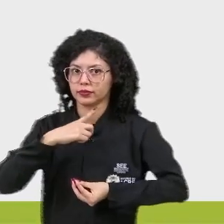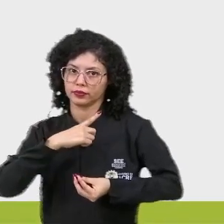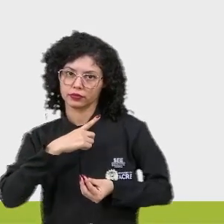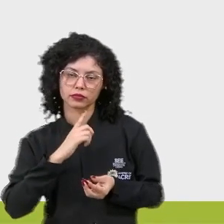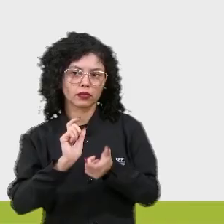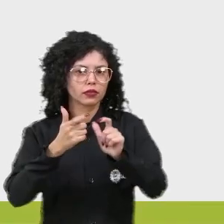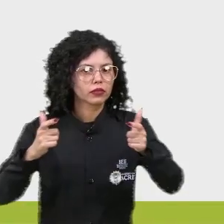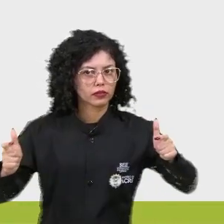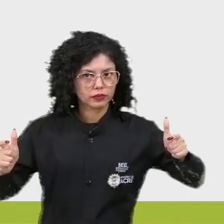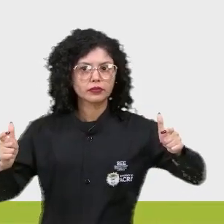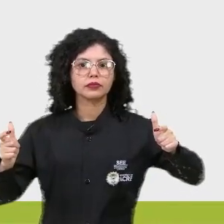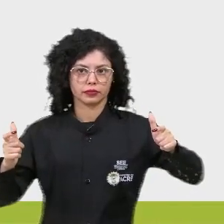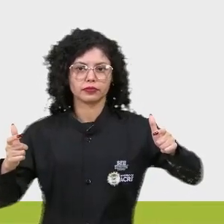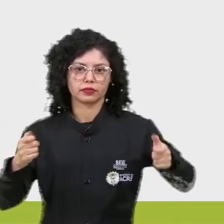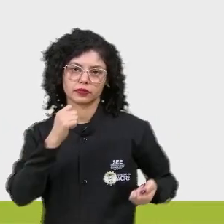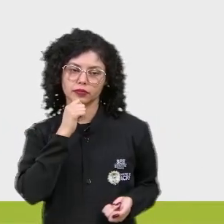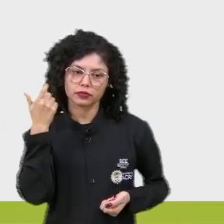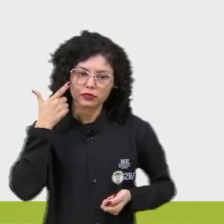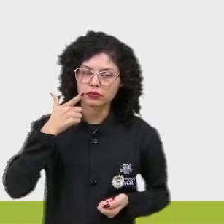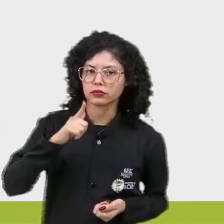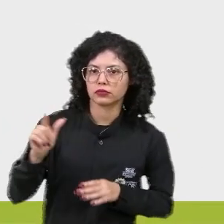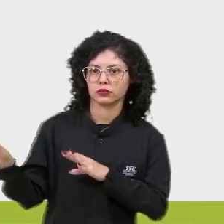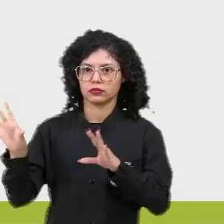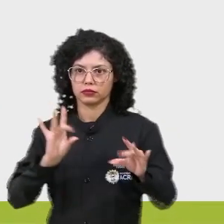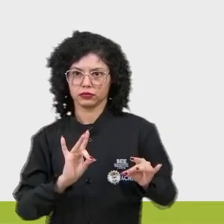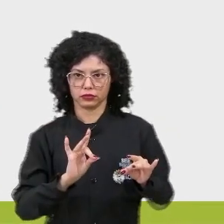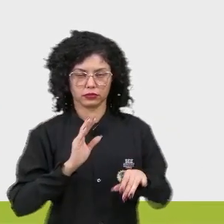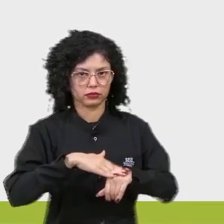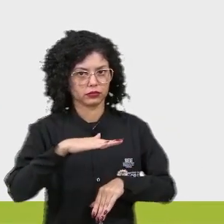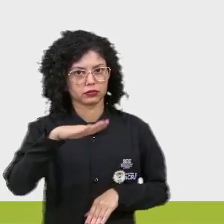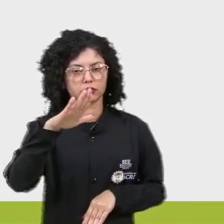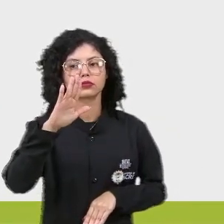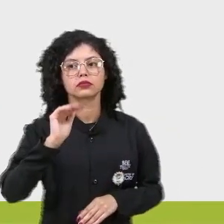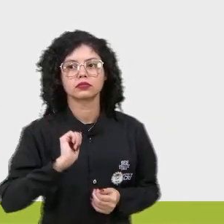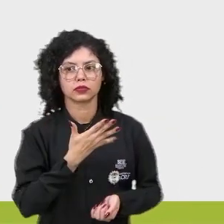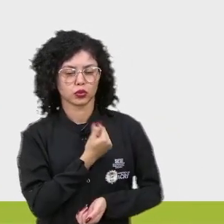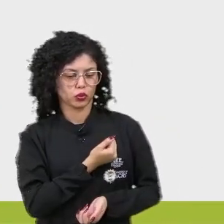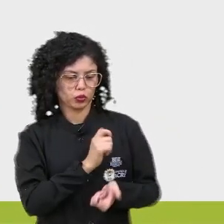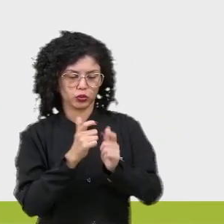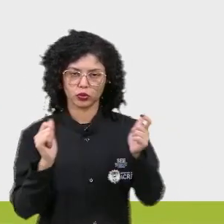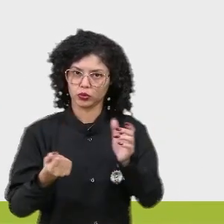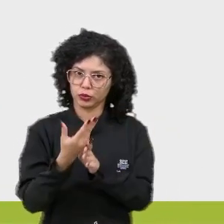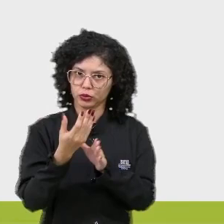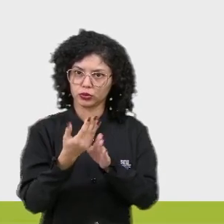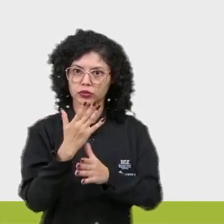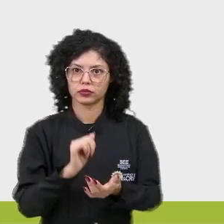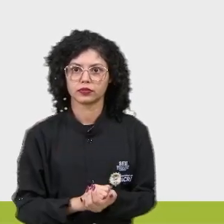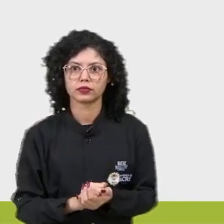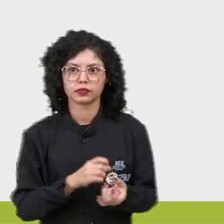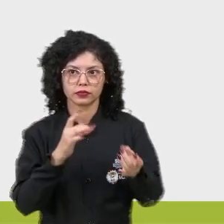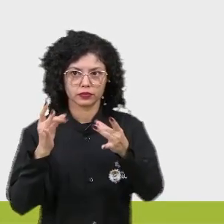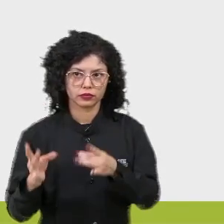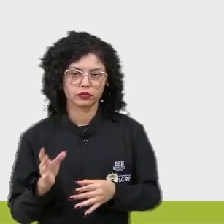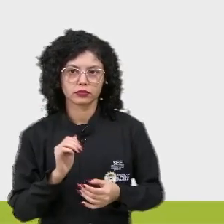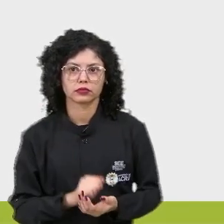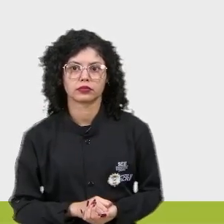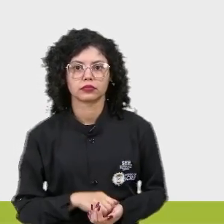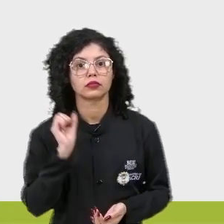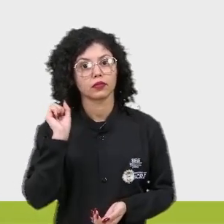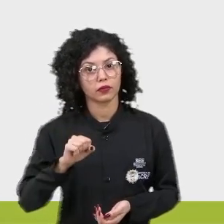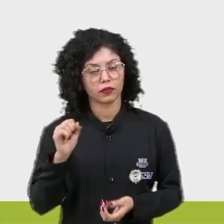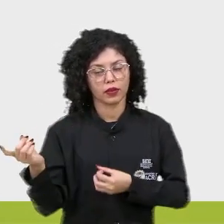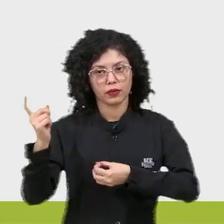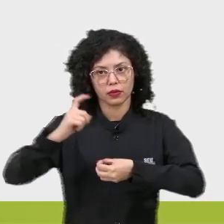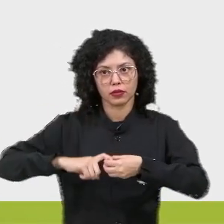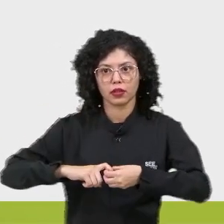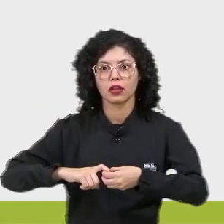elevada demanda, tá, que consegue levar mais toneladas, um maior número de produtos, de mercadorias, ela sim é mais